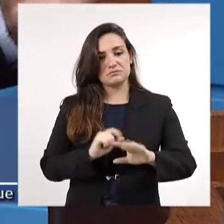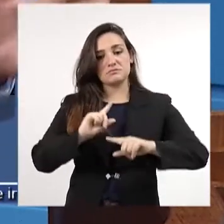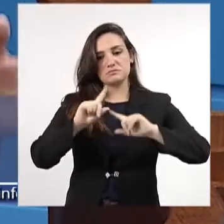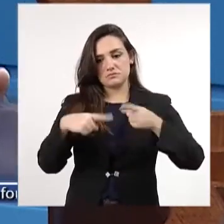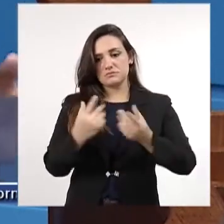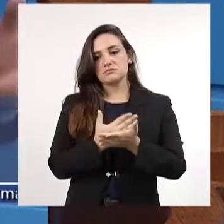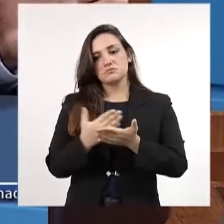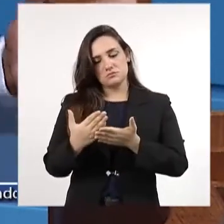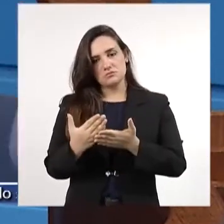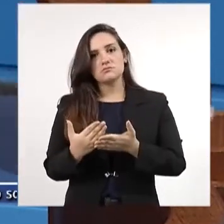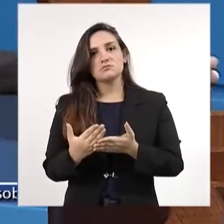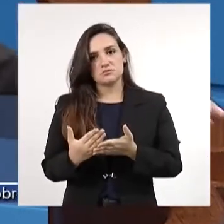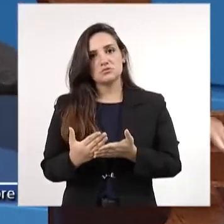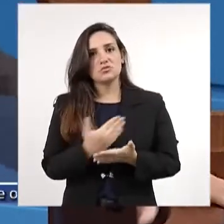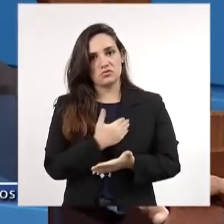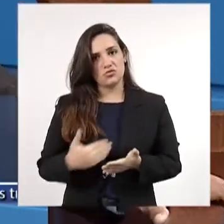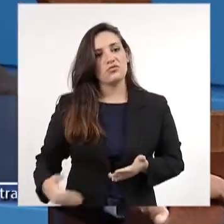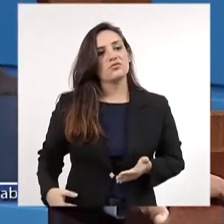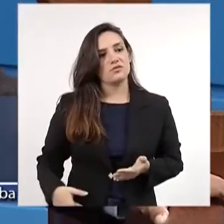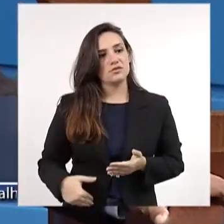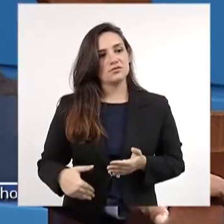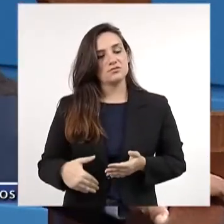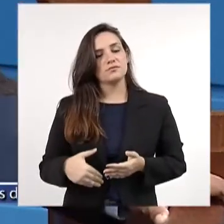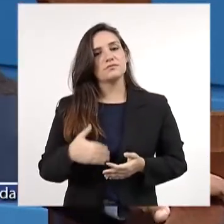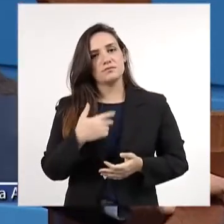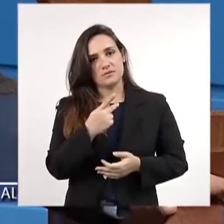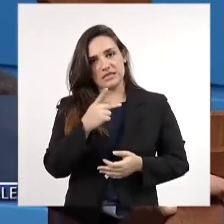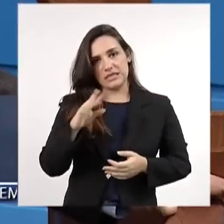outro a partir do momento que o PT governou os 13 anos.